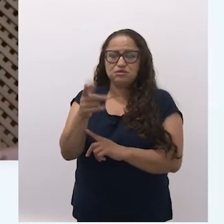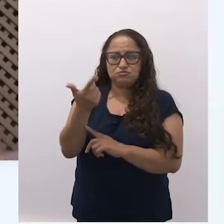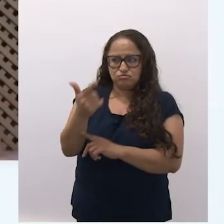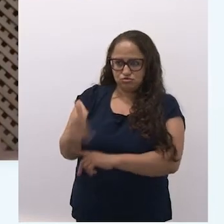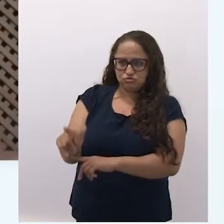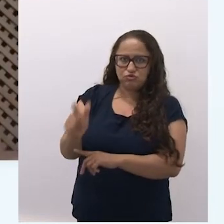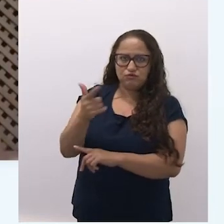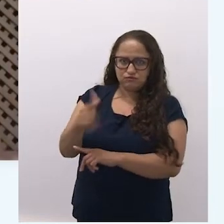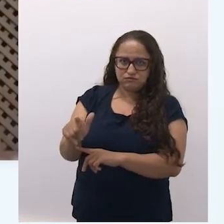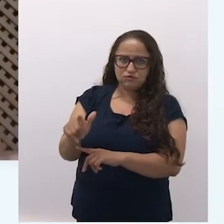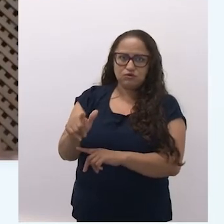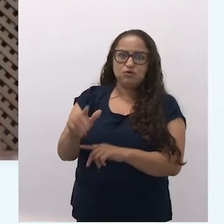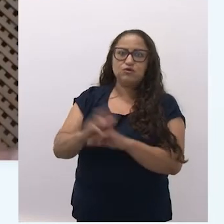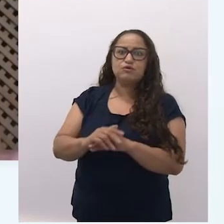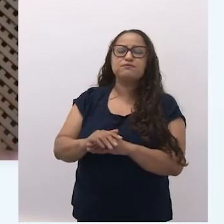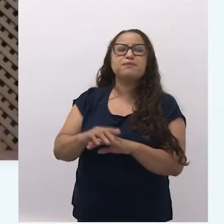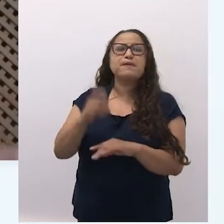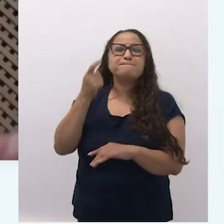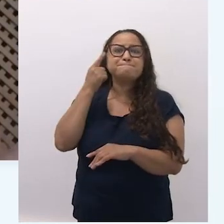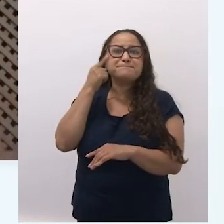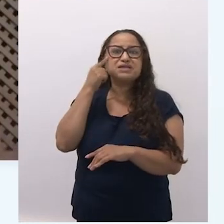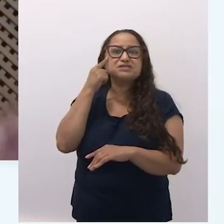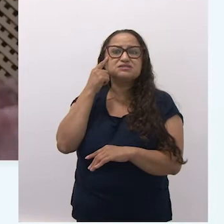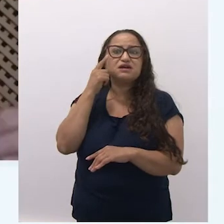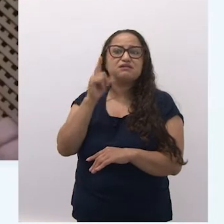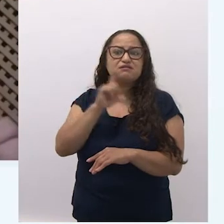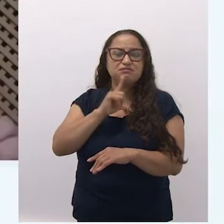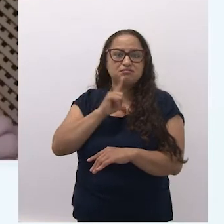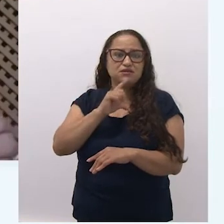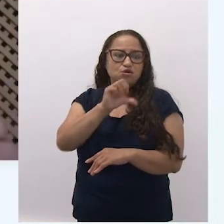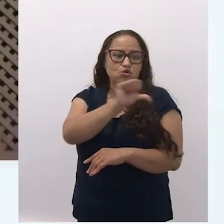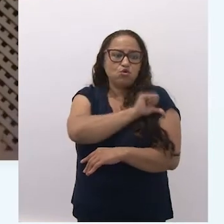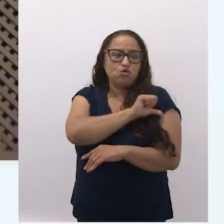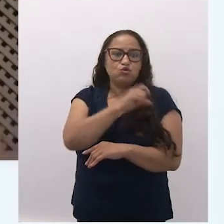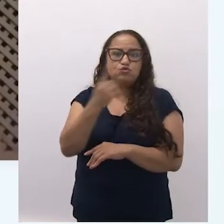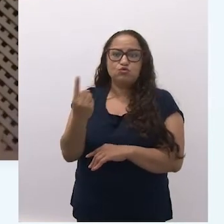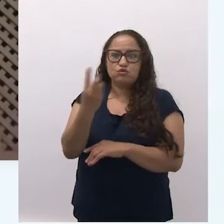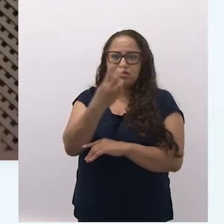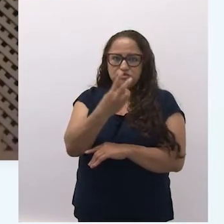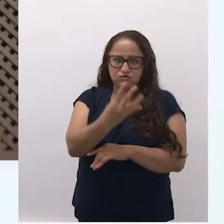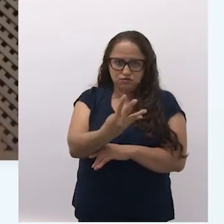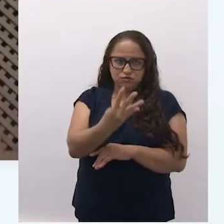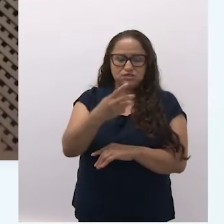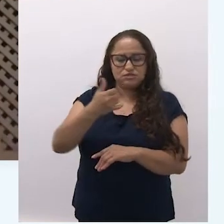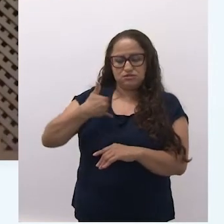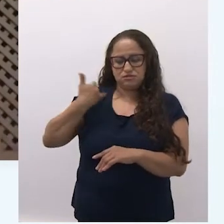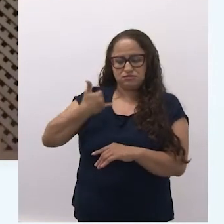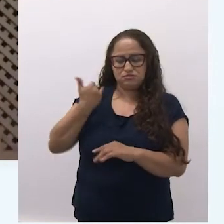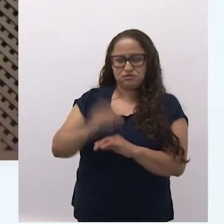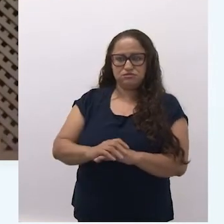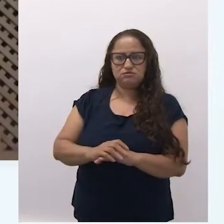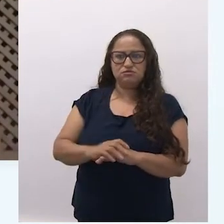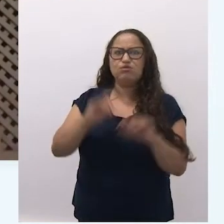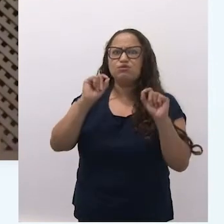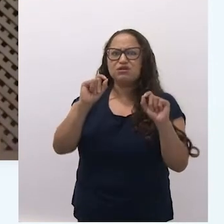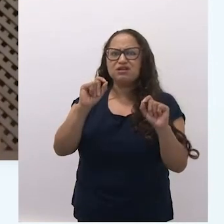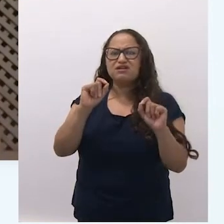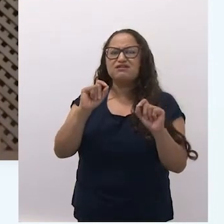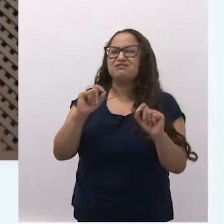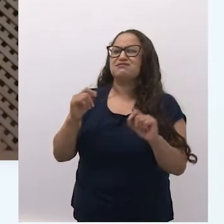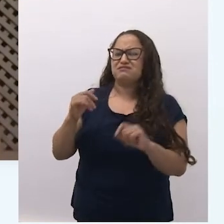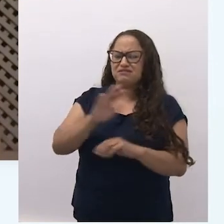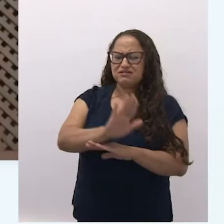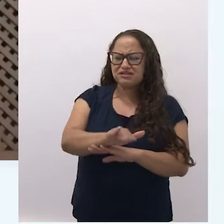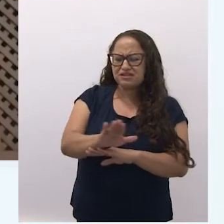pela frente, nós vamos pensar que ela vai estar saindo do 9º ano com 14 anos, né? E vão ser crianças que estão passando